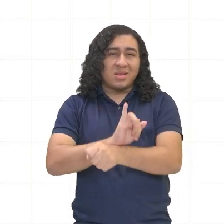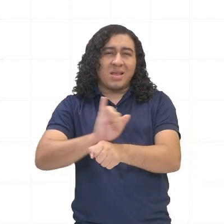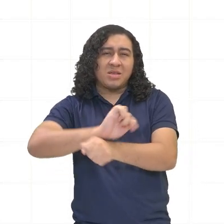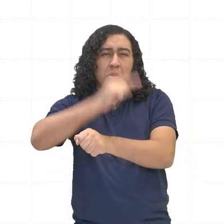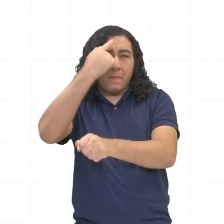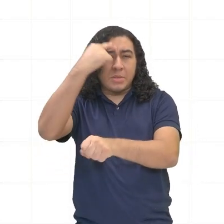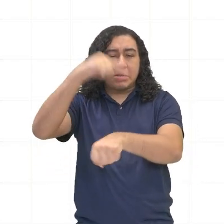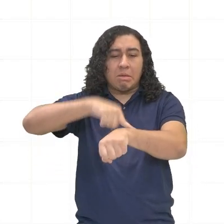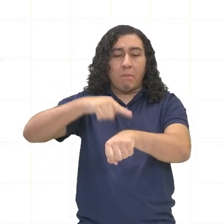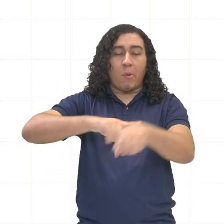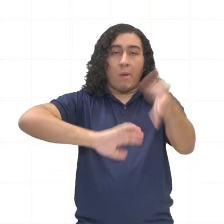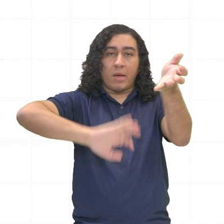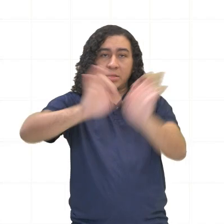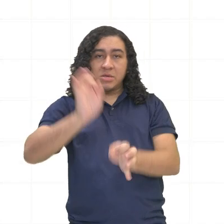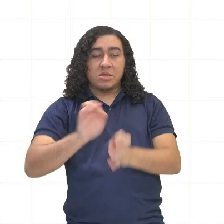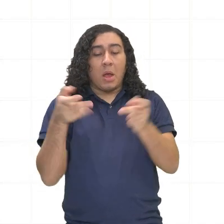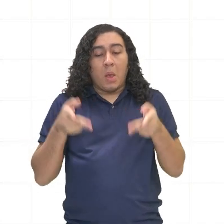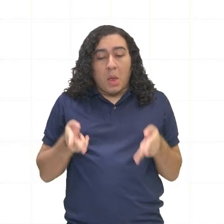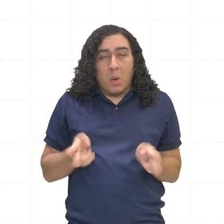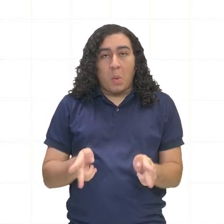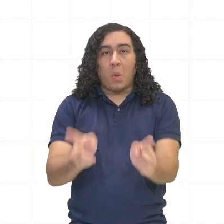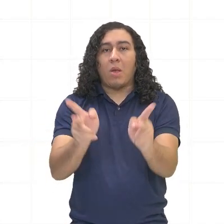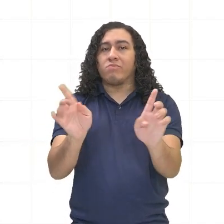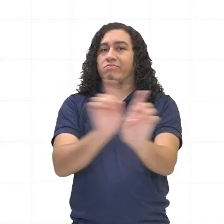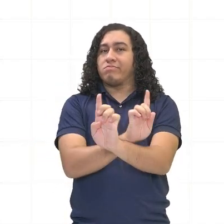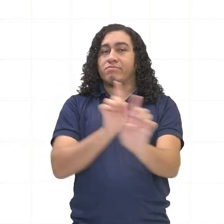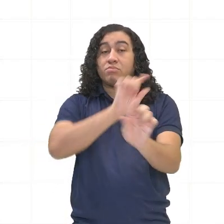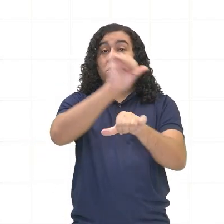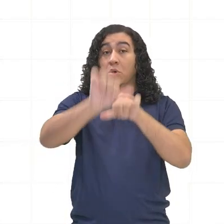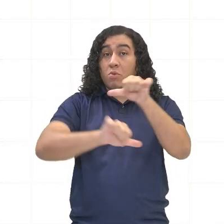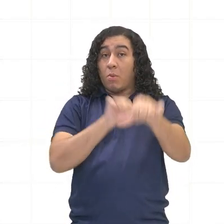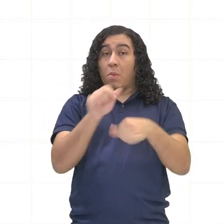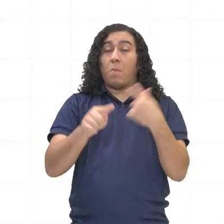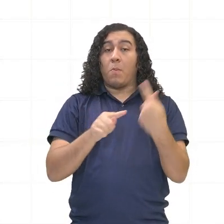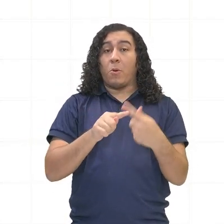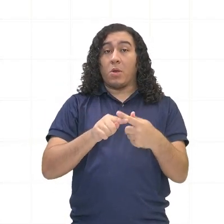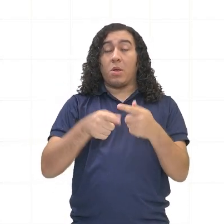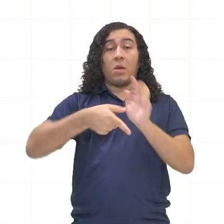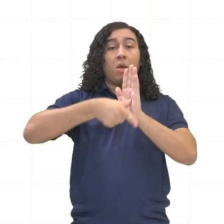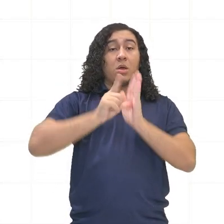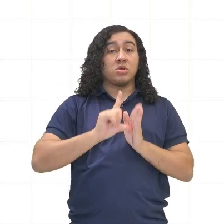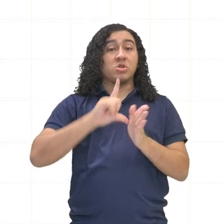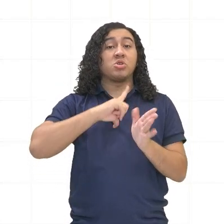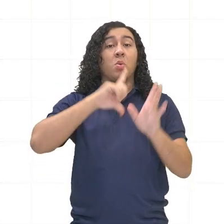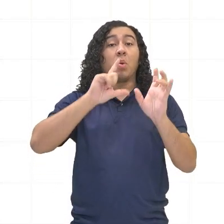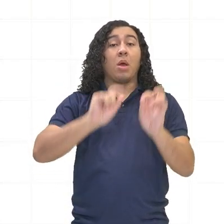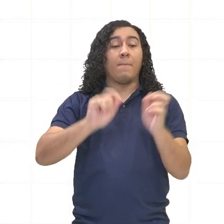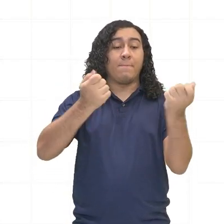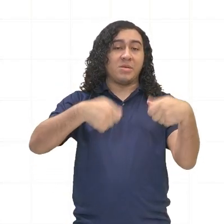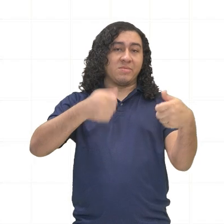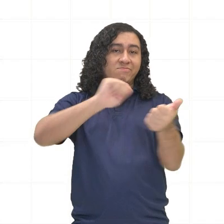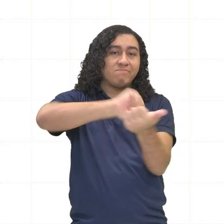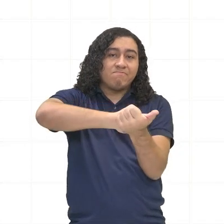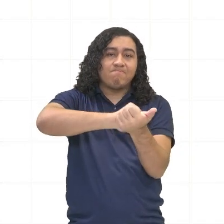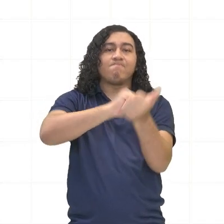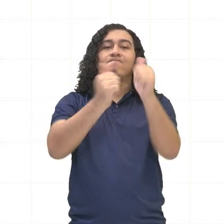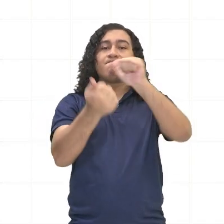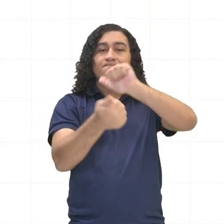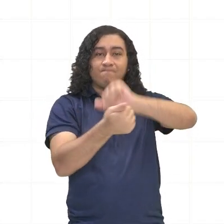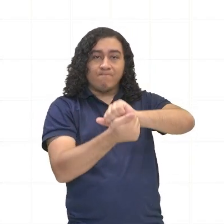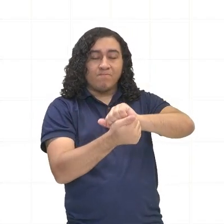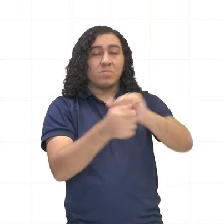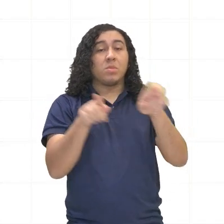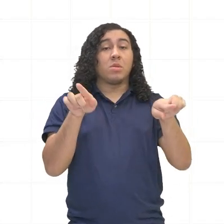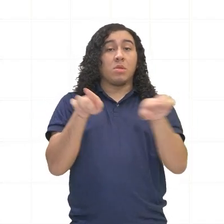o mesmo. Por quê? Houve o quê? Uma adaptação e